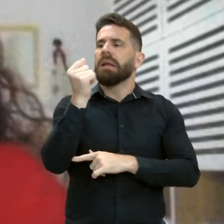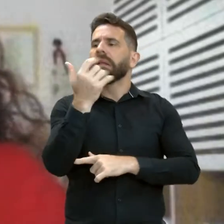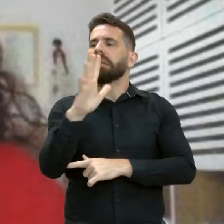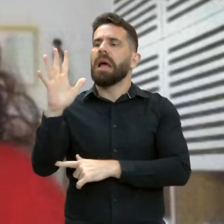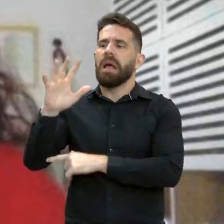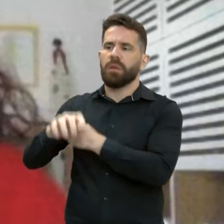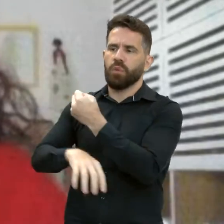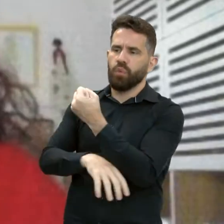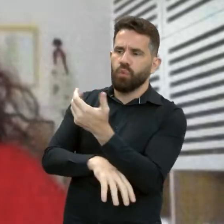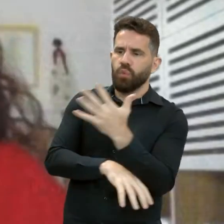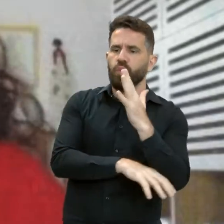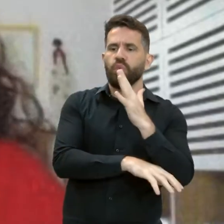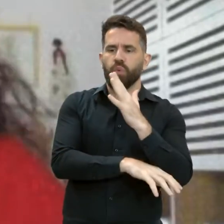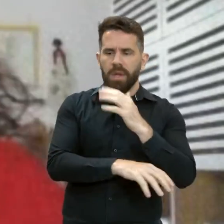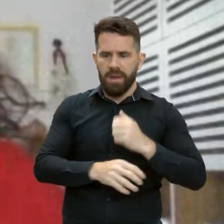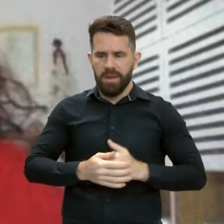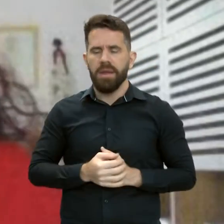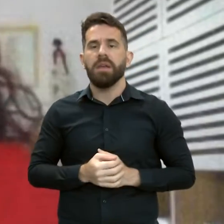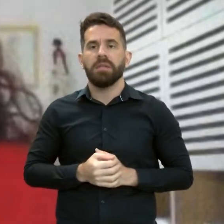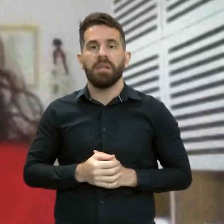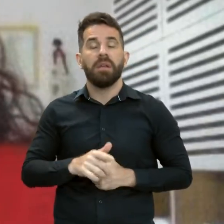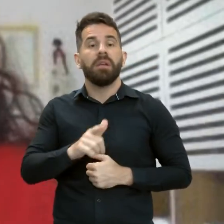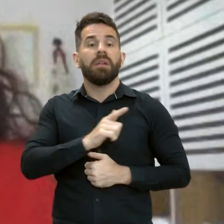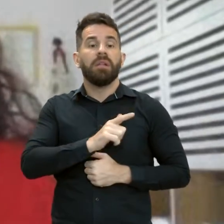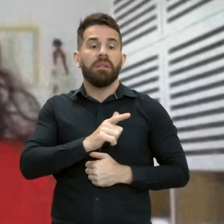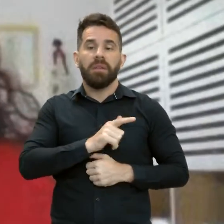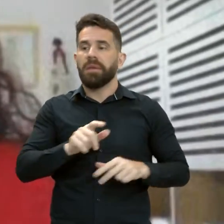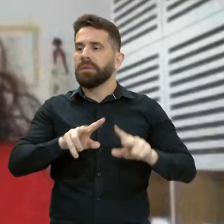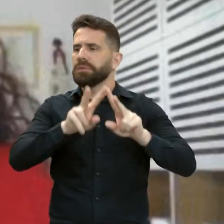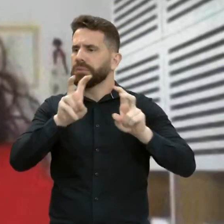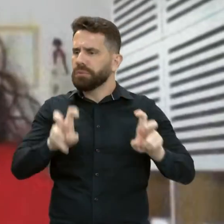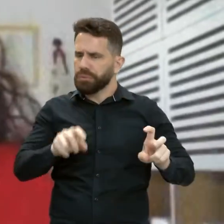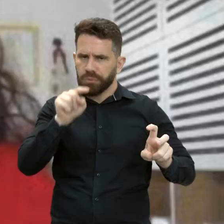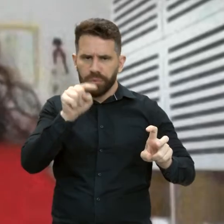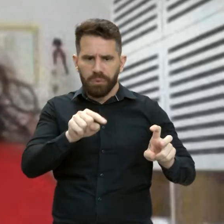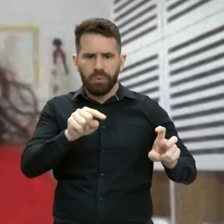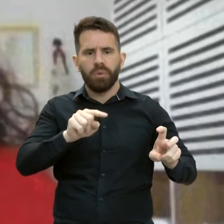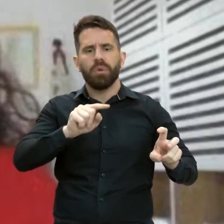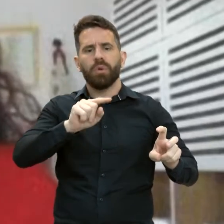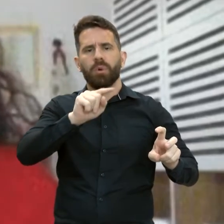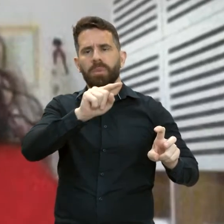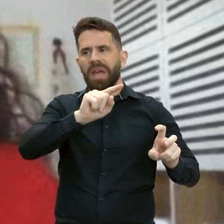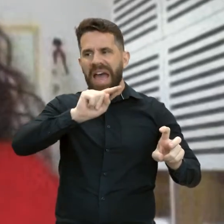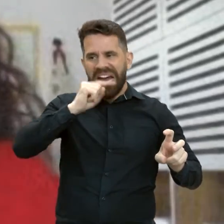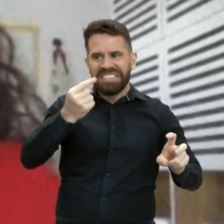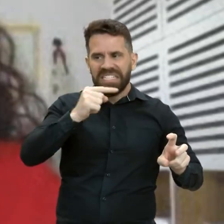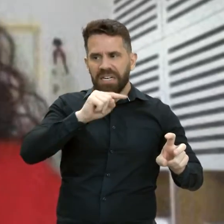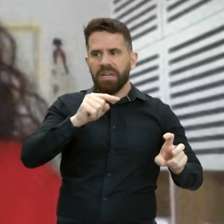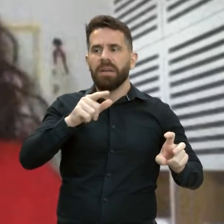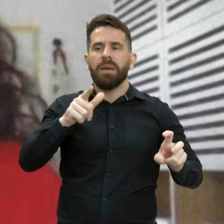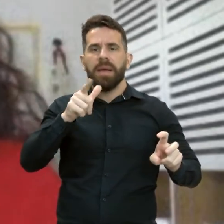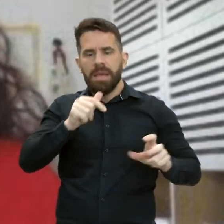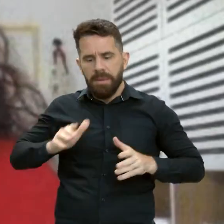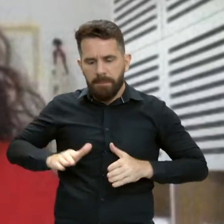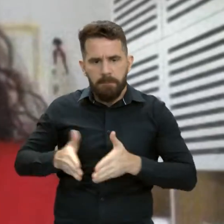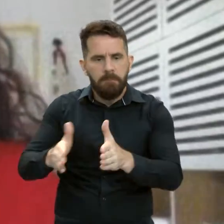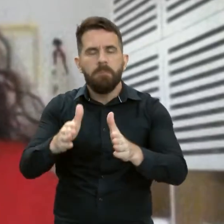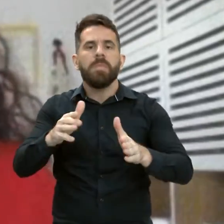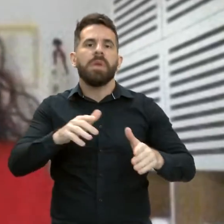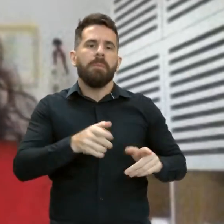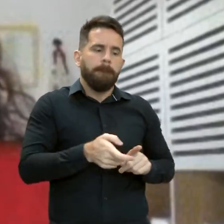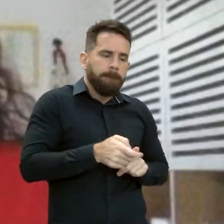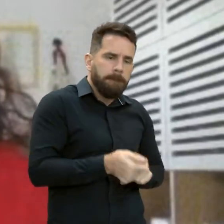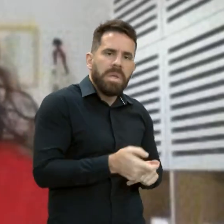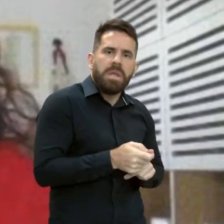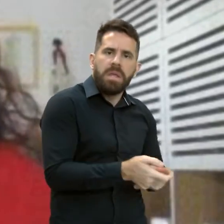ao rio, ao milho, vários poemas dedicados ao milho. Dois dos mais importantes poemas